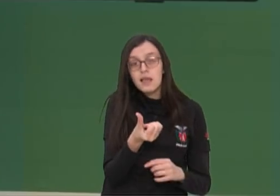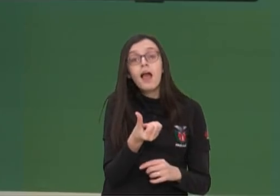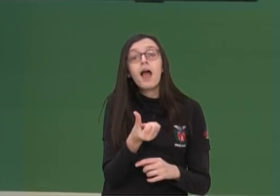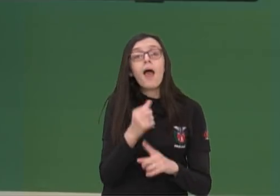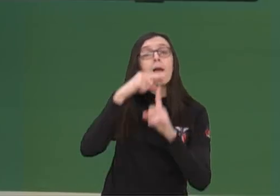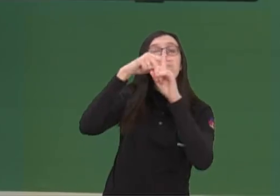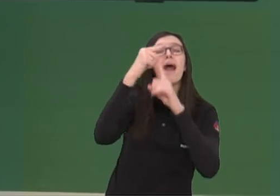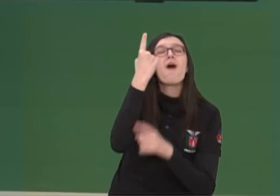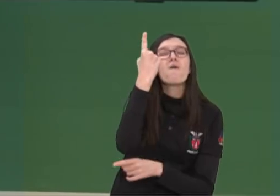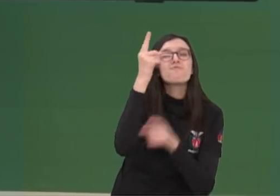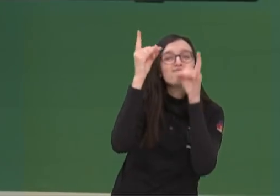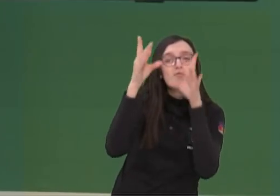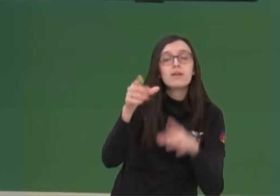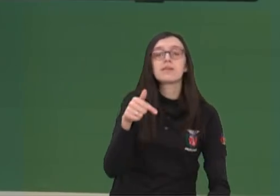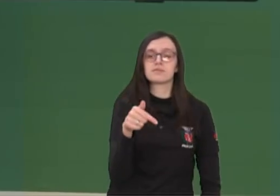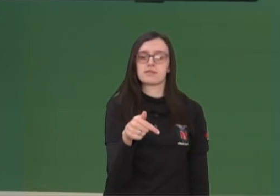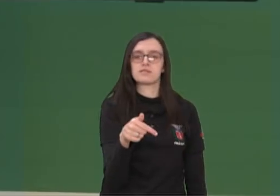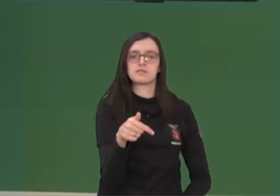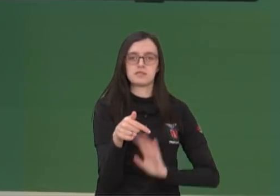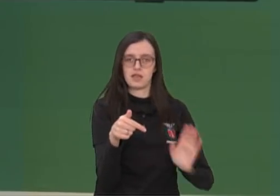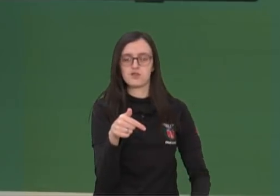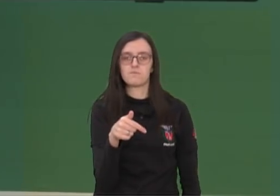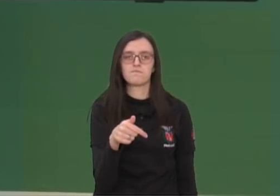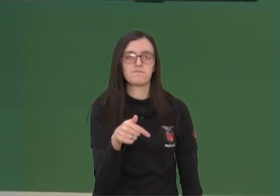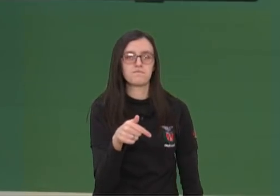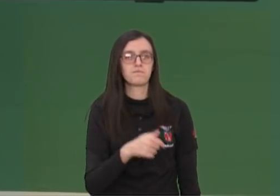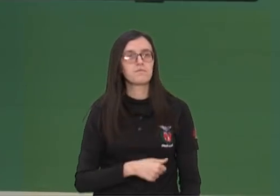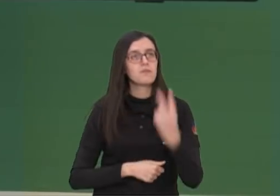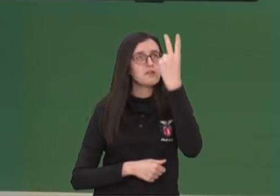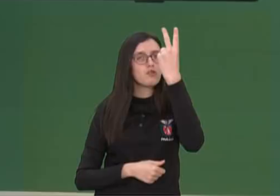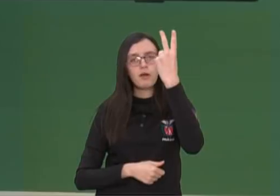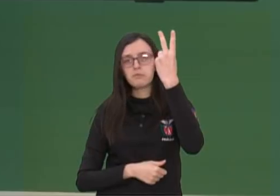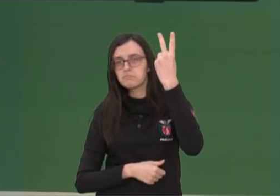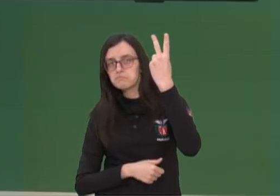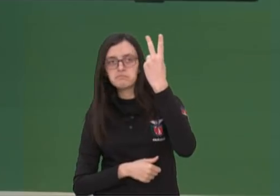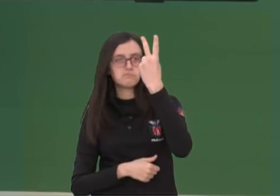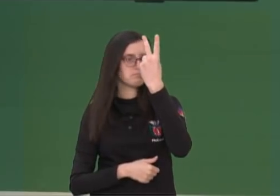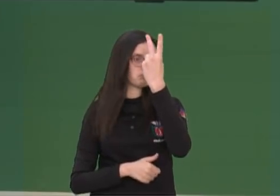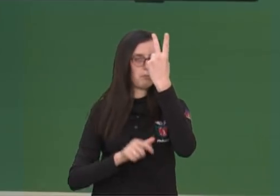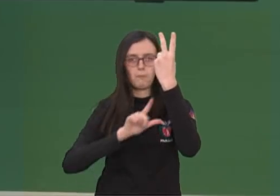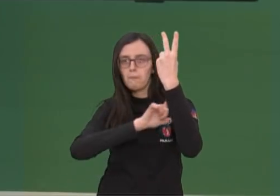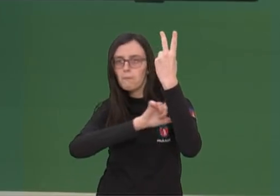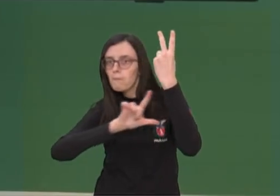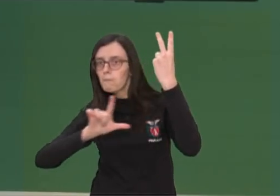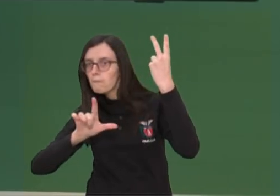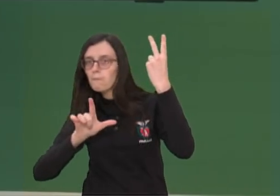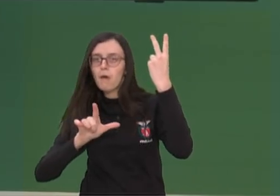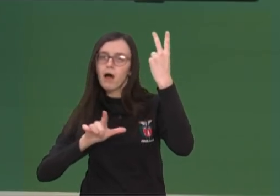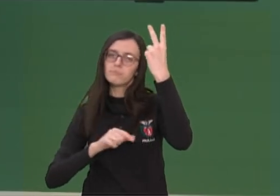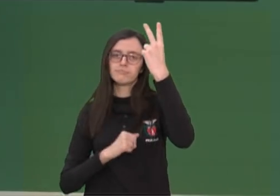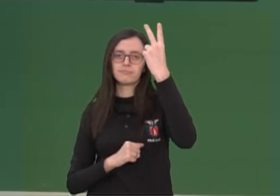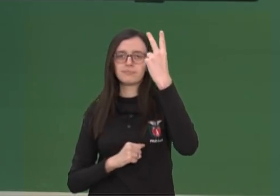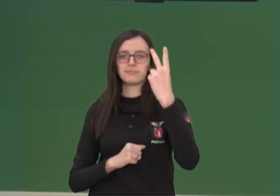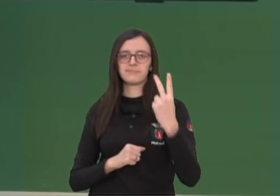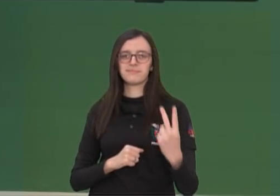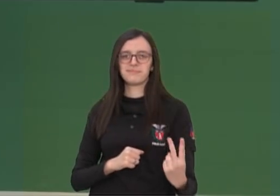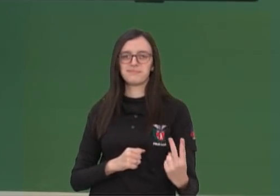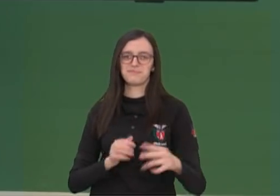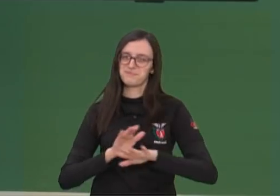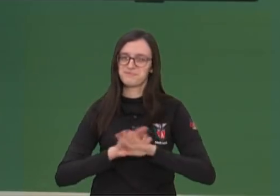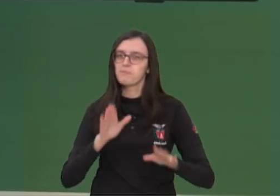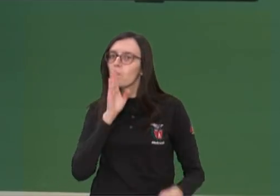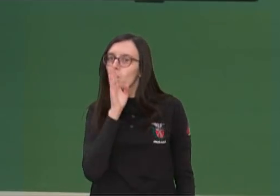mais 1, 7, unidade de milhar, e o 2, dezenas de milhar aqui, ó, não tem ninguém para agrupar, então ele só continua